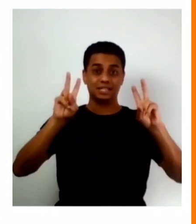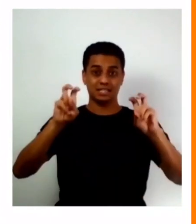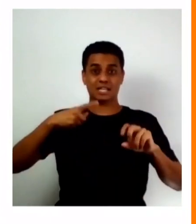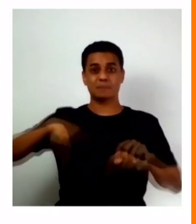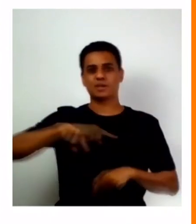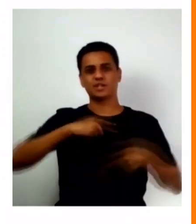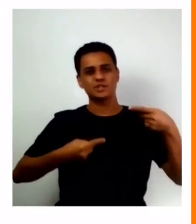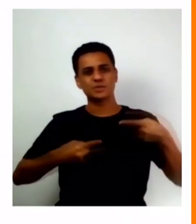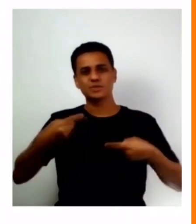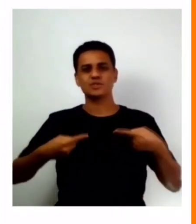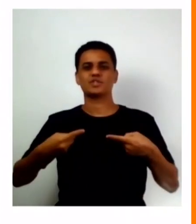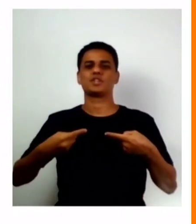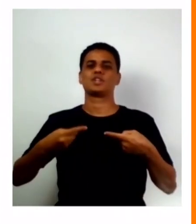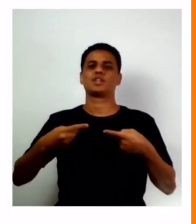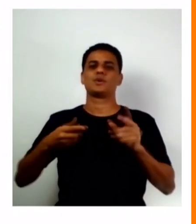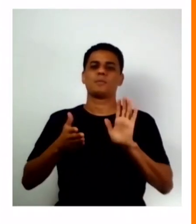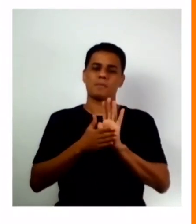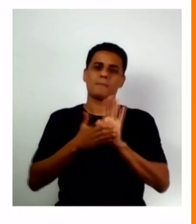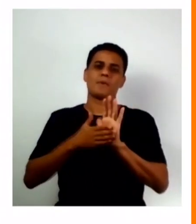Itaú